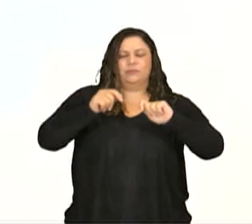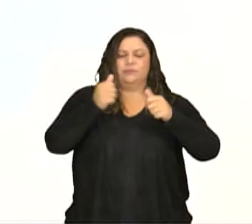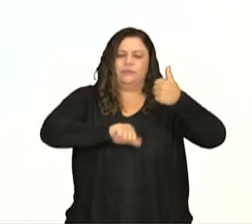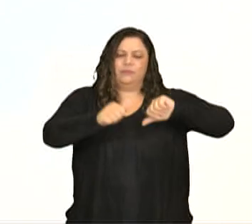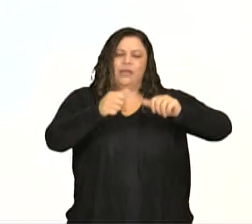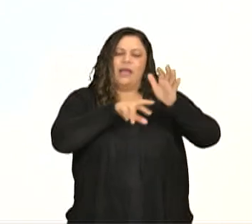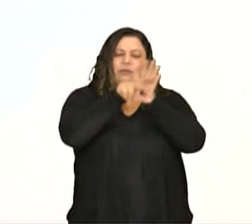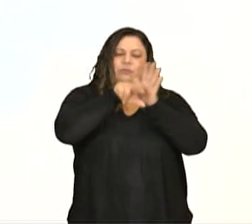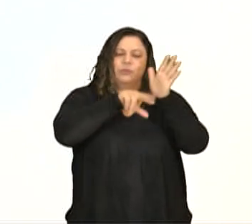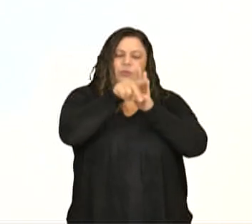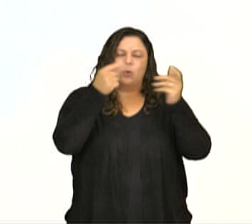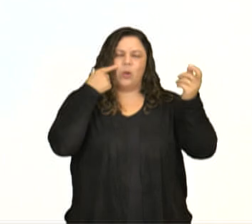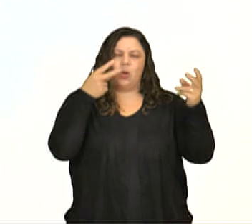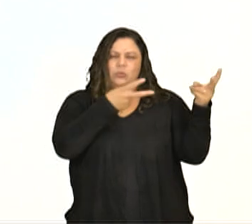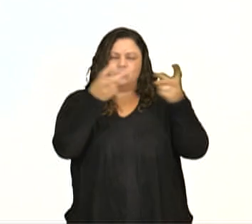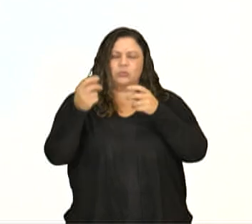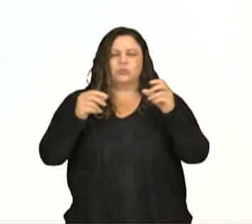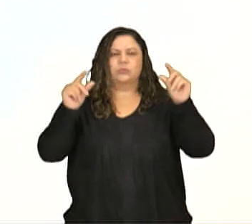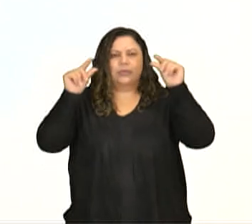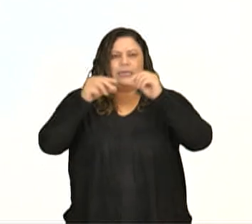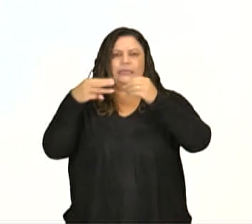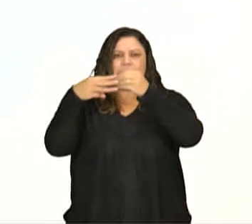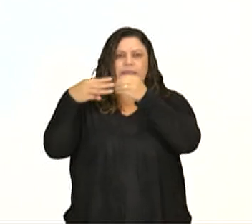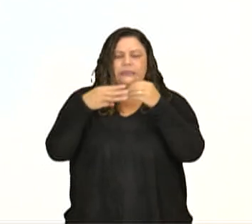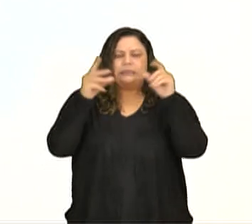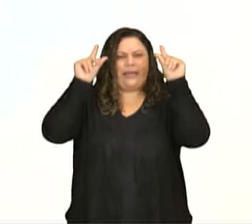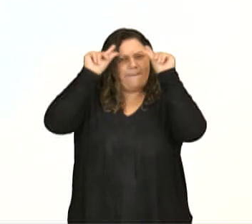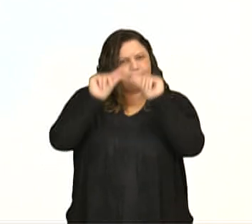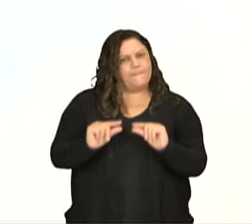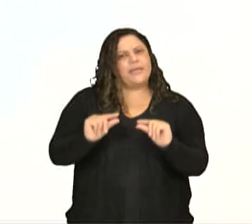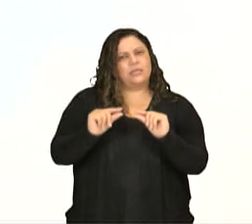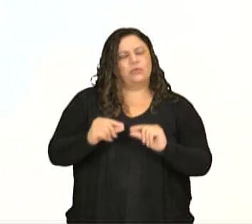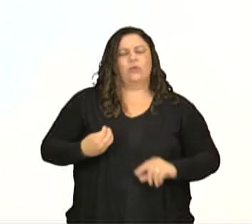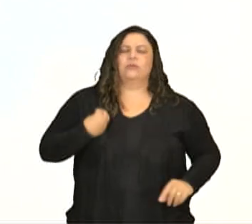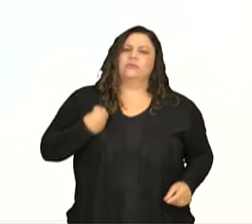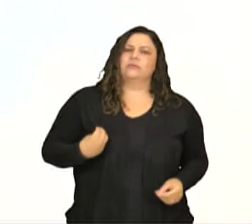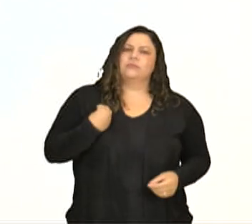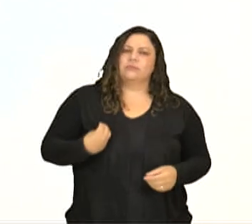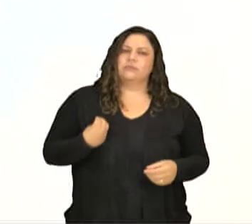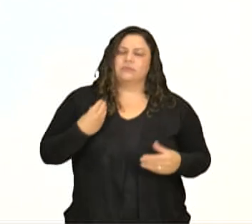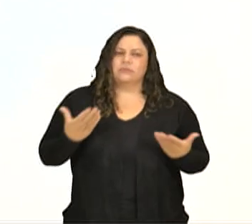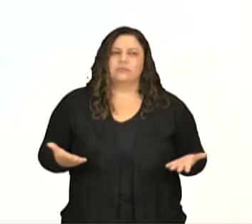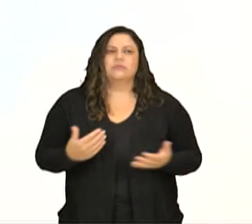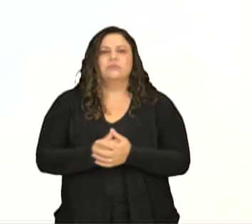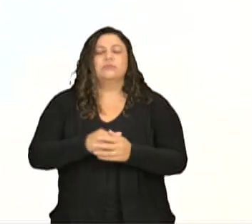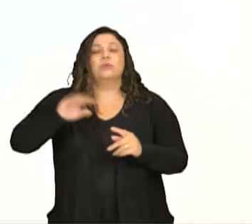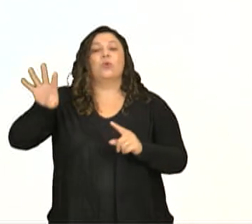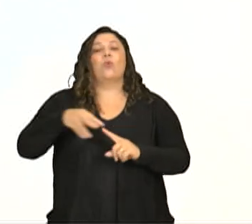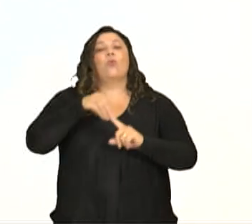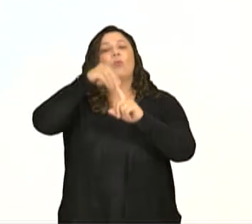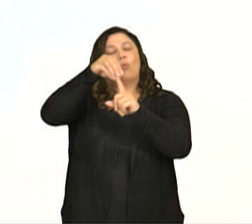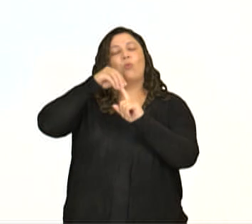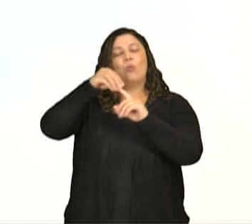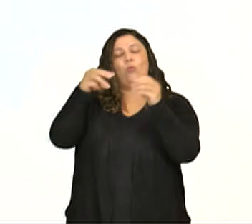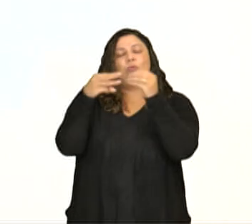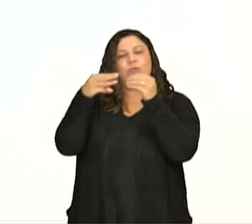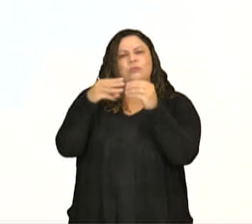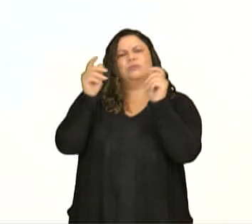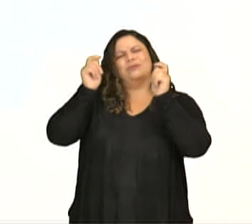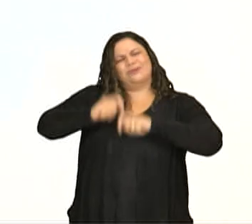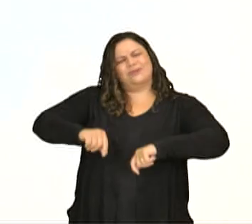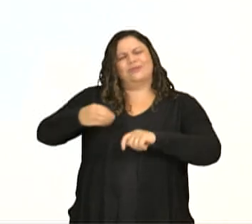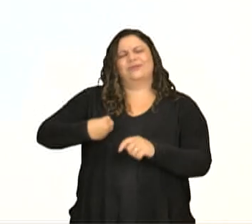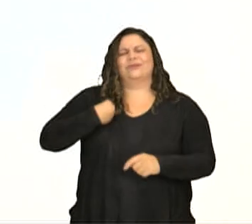biológico. Então, nós temos a célula, tá? É a menor unidade da vida. Unidades unicelulares já podem ser consideradas como